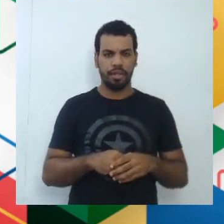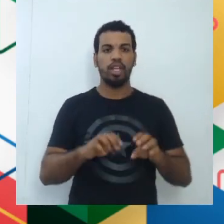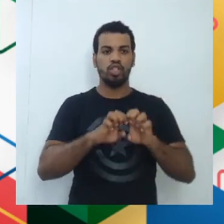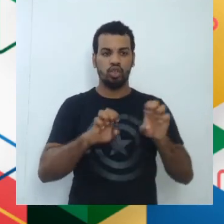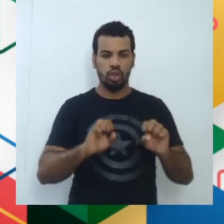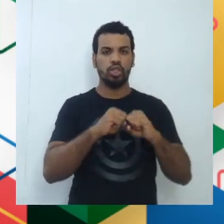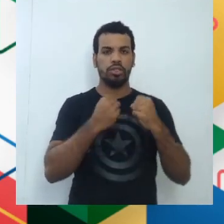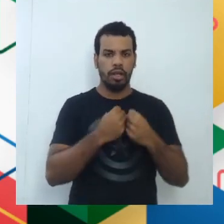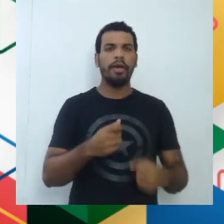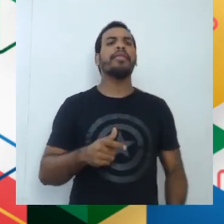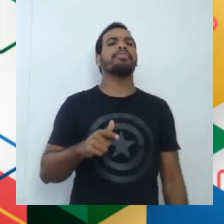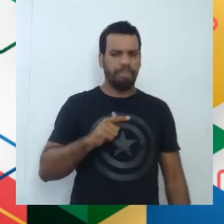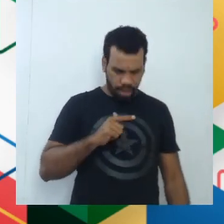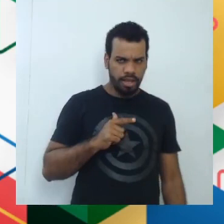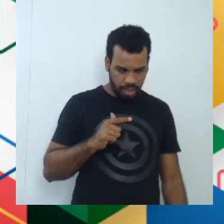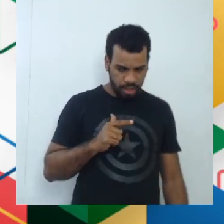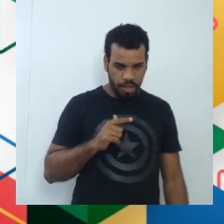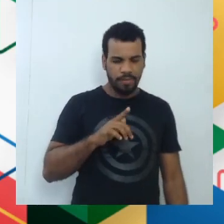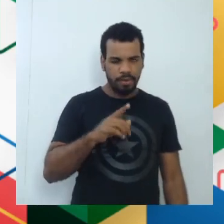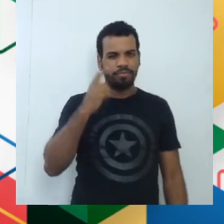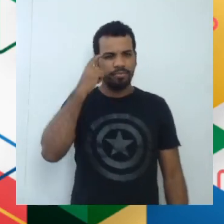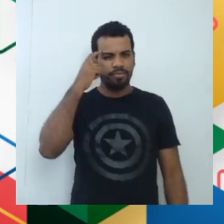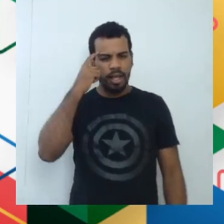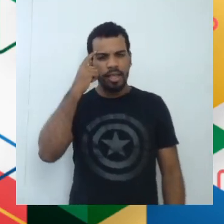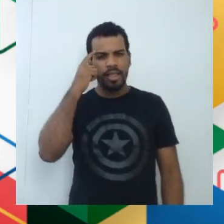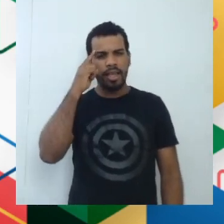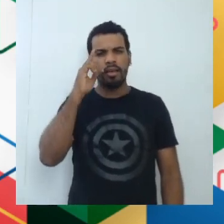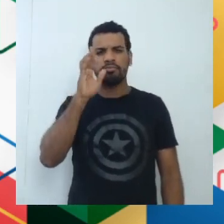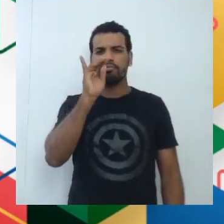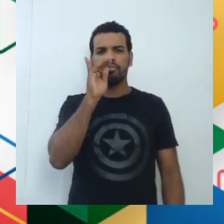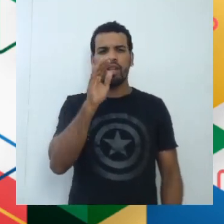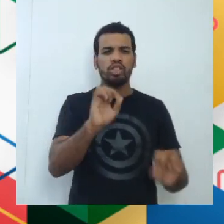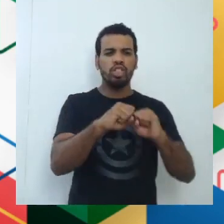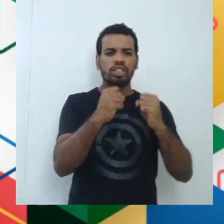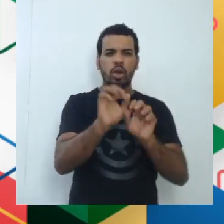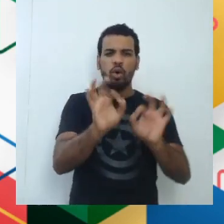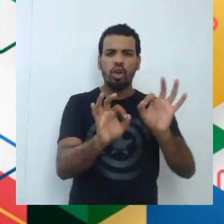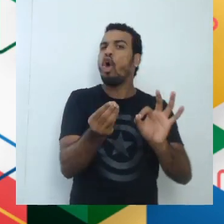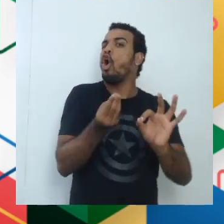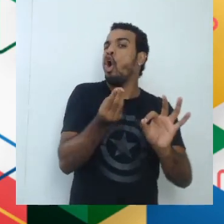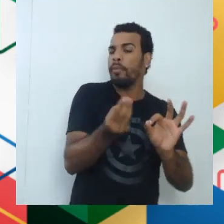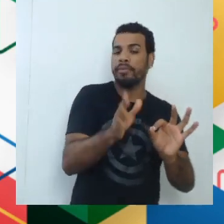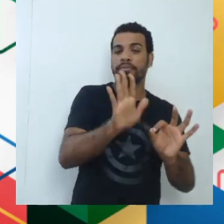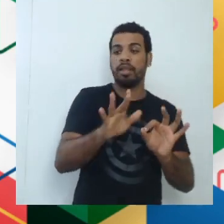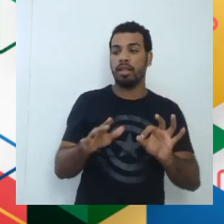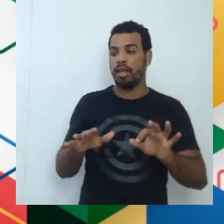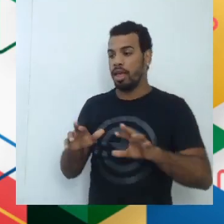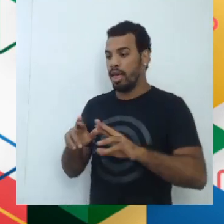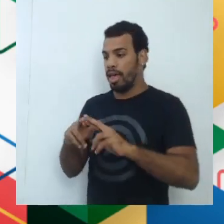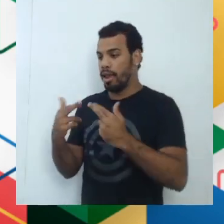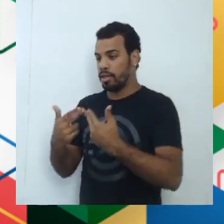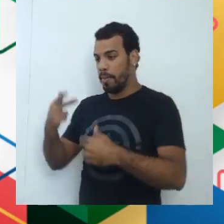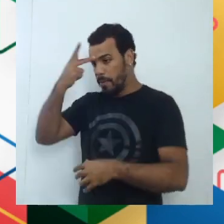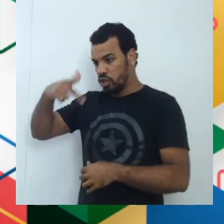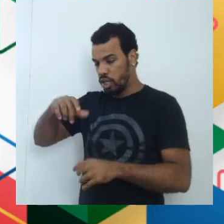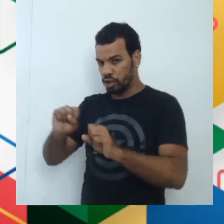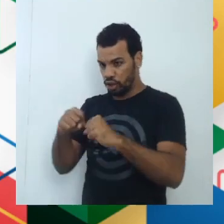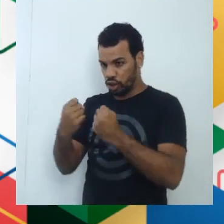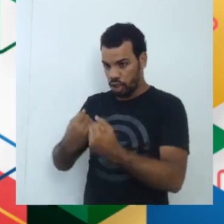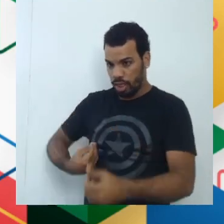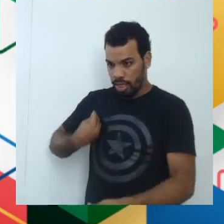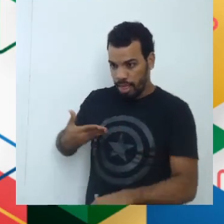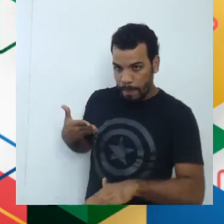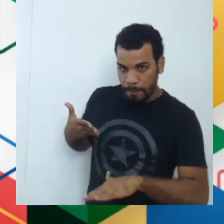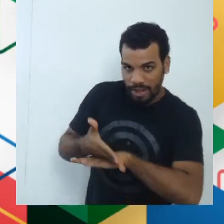existe a partir do momento que a gente pensa a forma como a sociedade está organizada. E a relação entre as pessoas nessa sociedade ela é